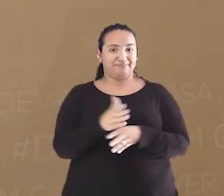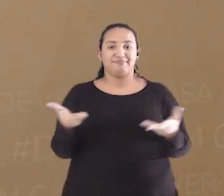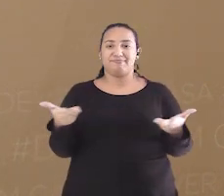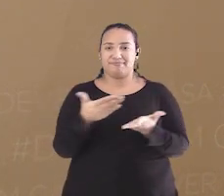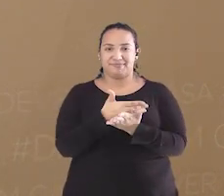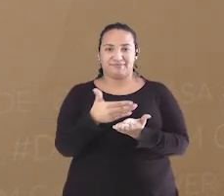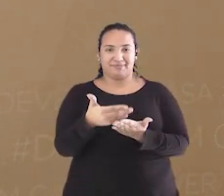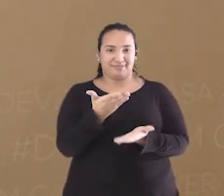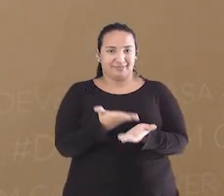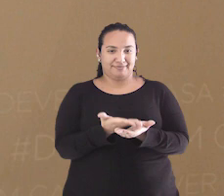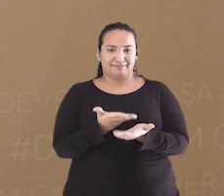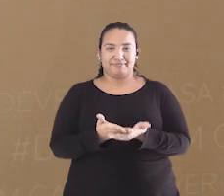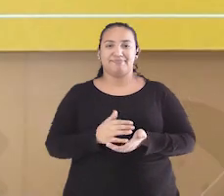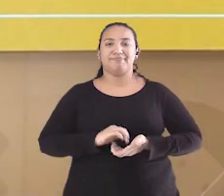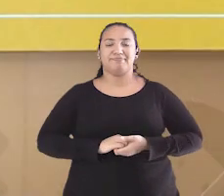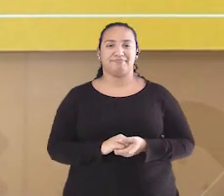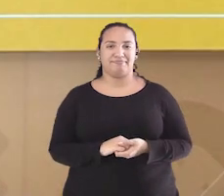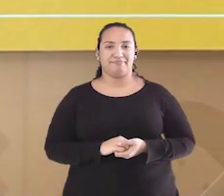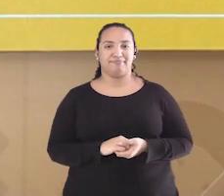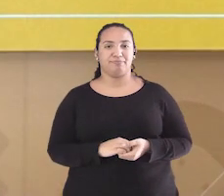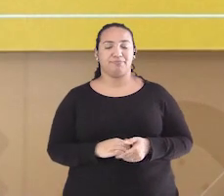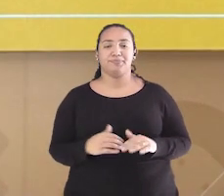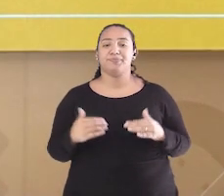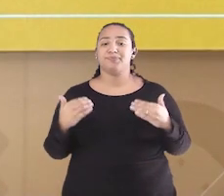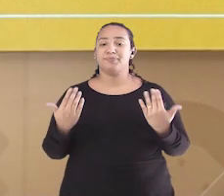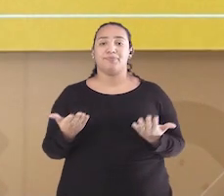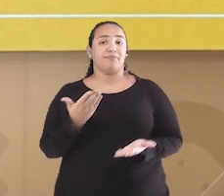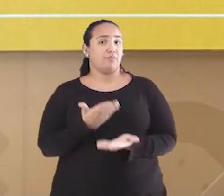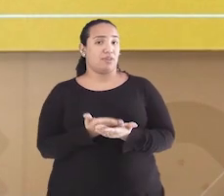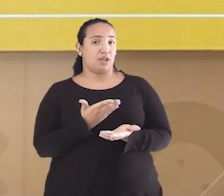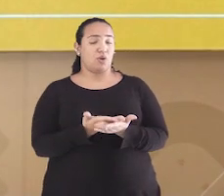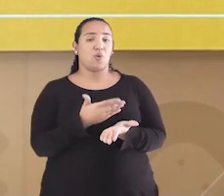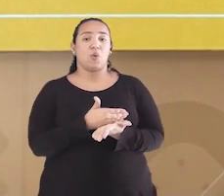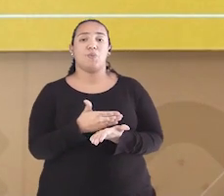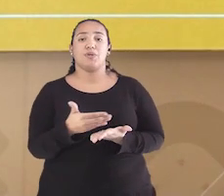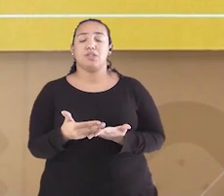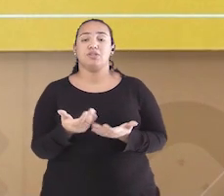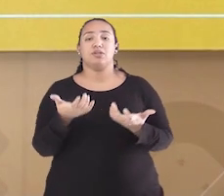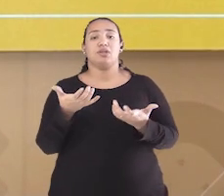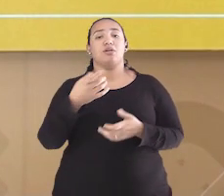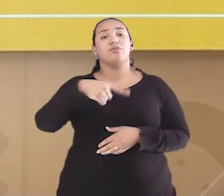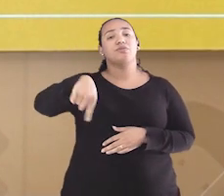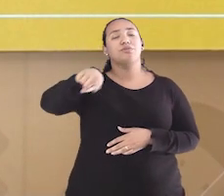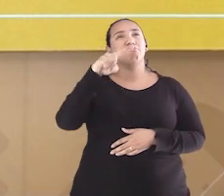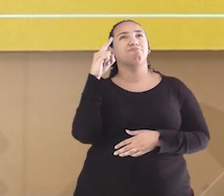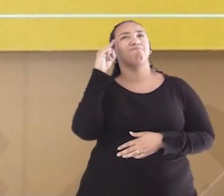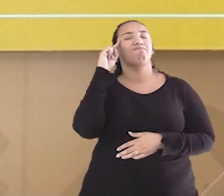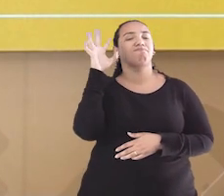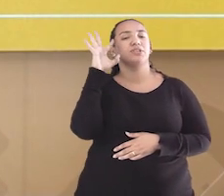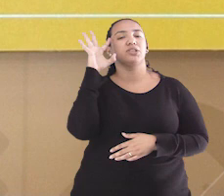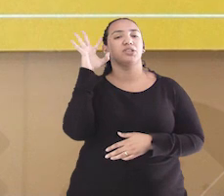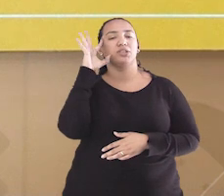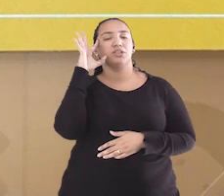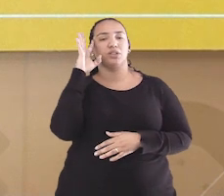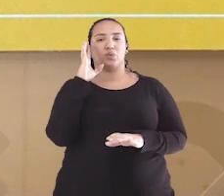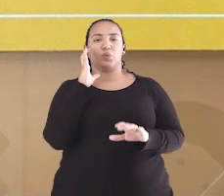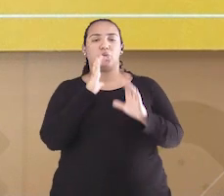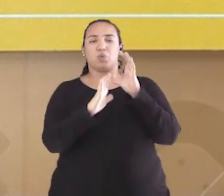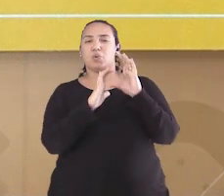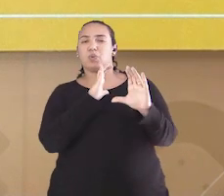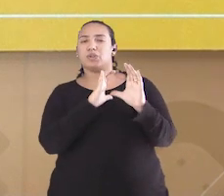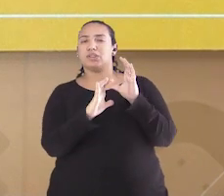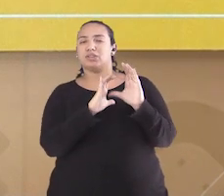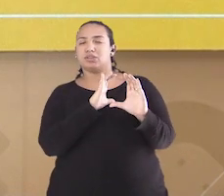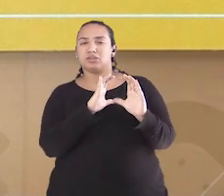feitas, agora vamos para a nossa aula? E para começarmos a aula de hoje, eu quero que vocês pensem um pouquinho sobre